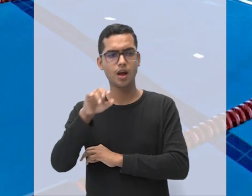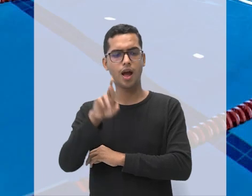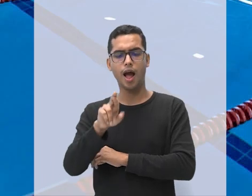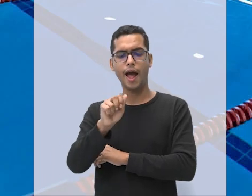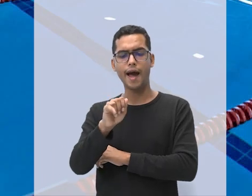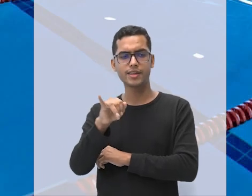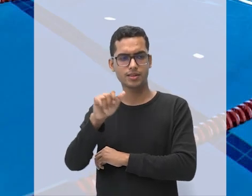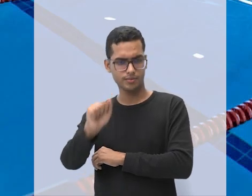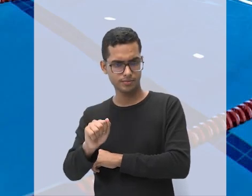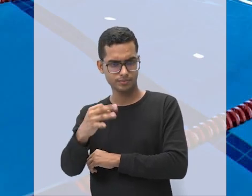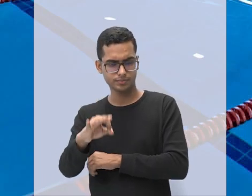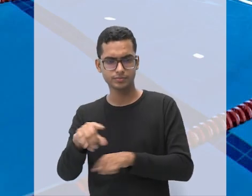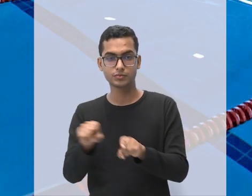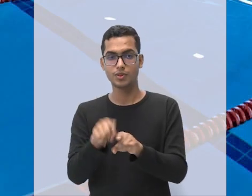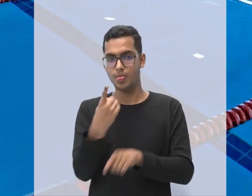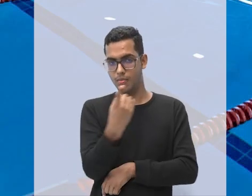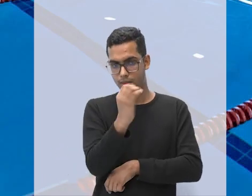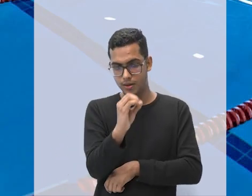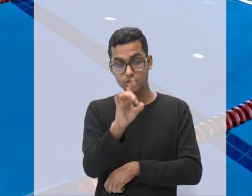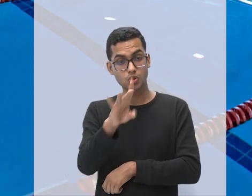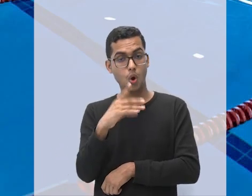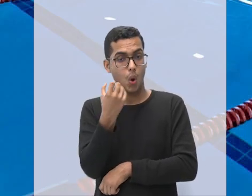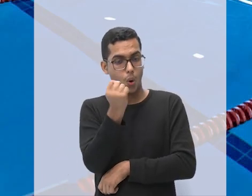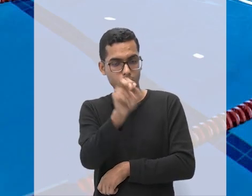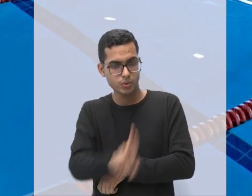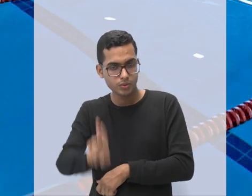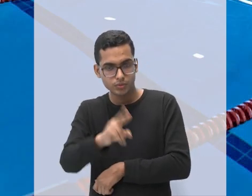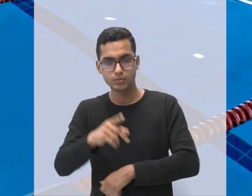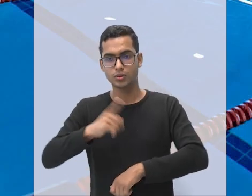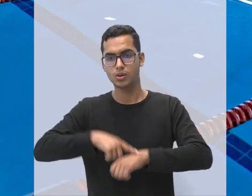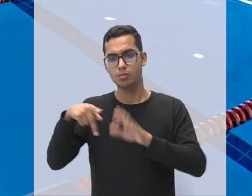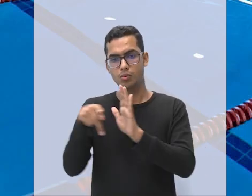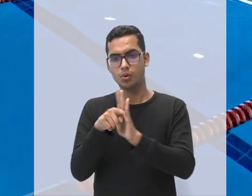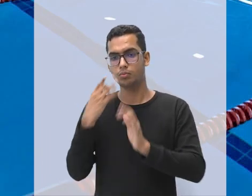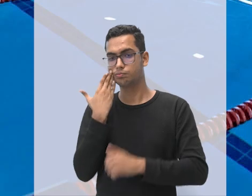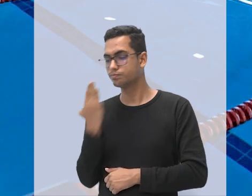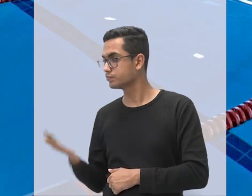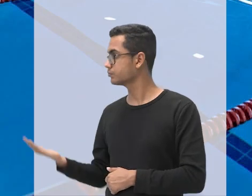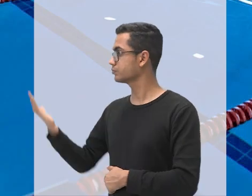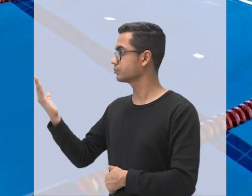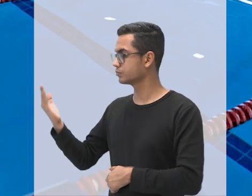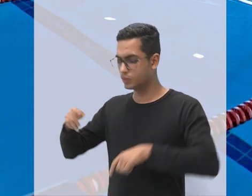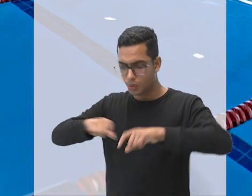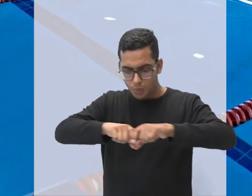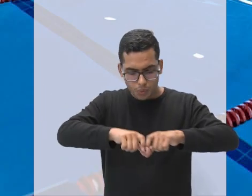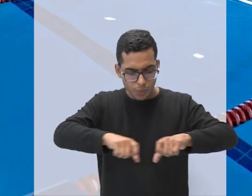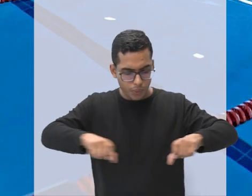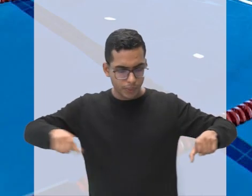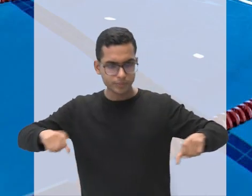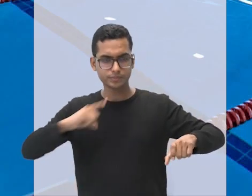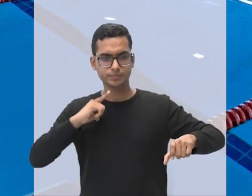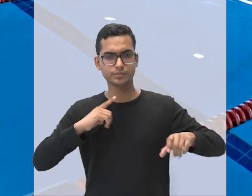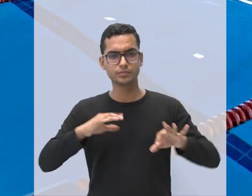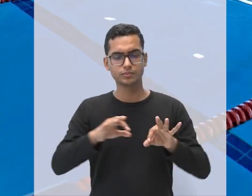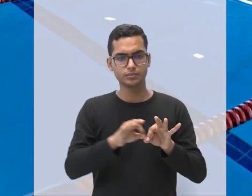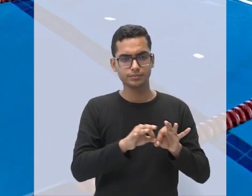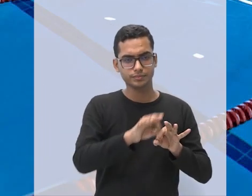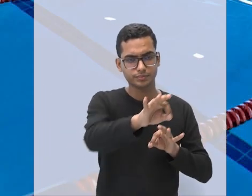3 metros de profundidade, aproximadamente, tá? E ela é dividida em raias. Quantas